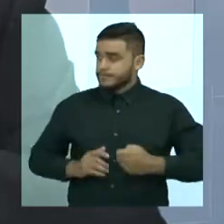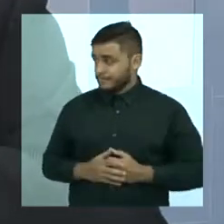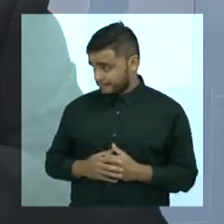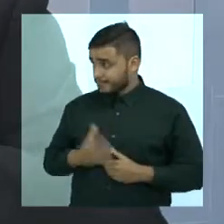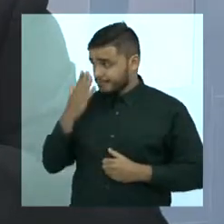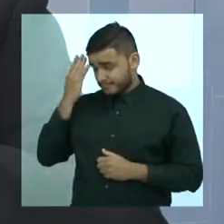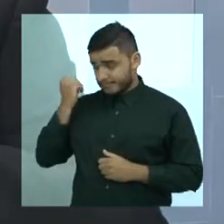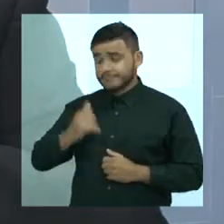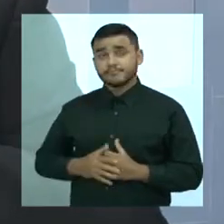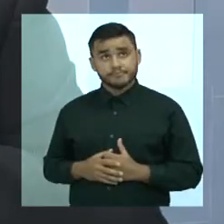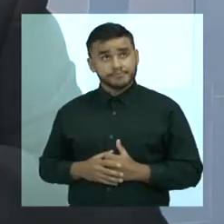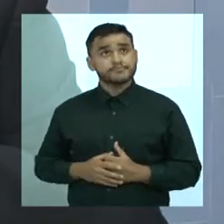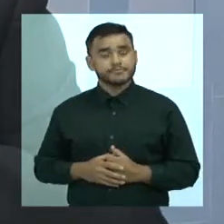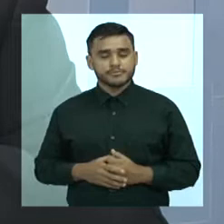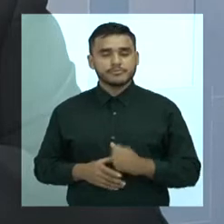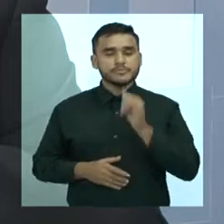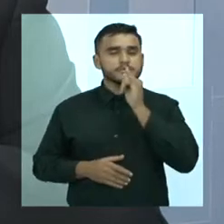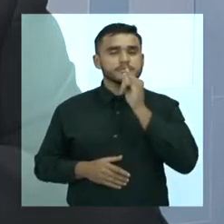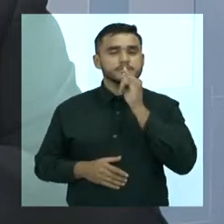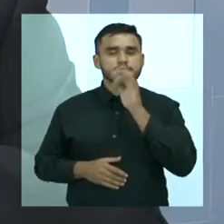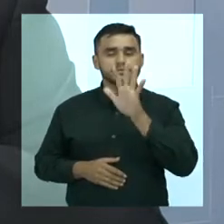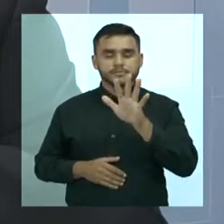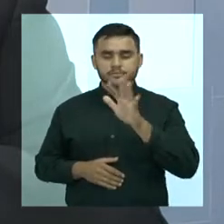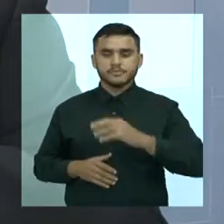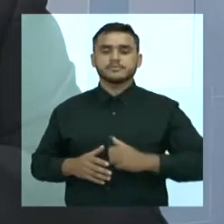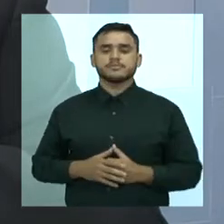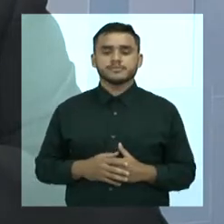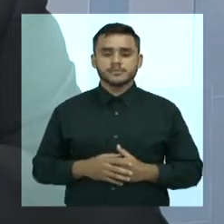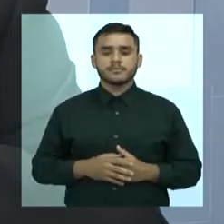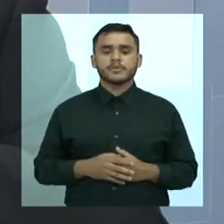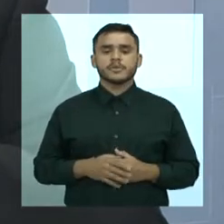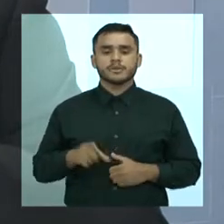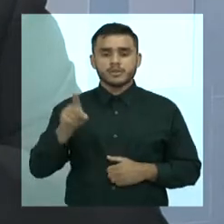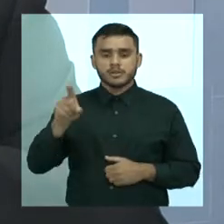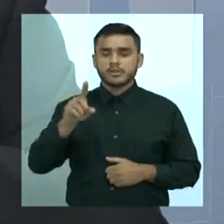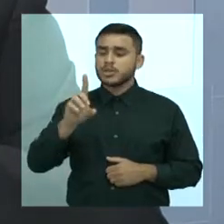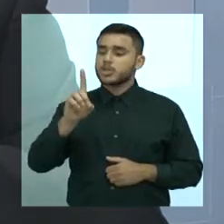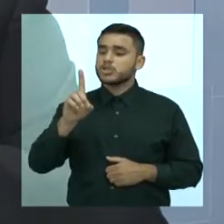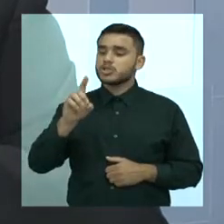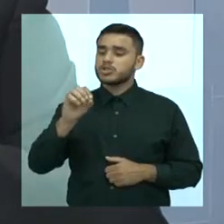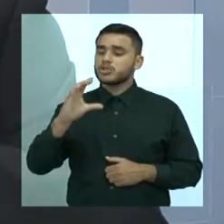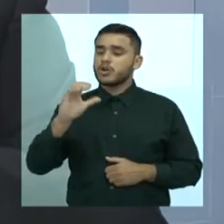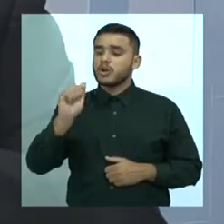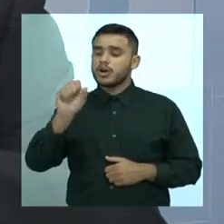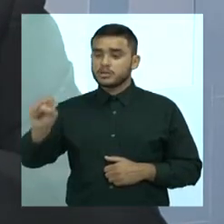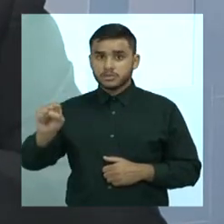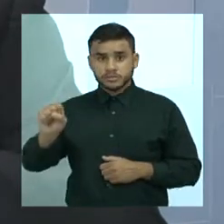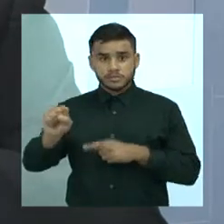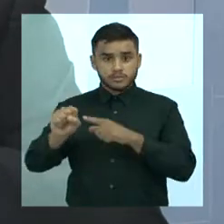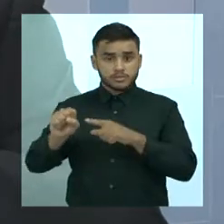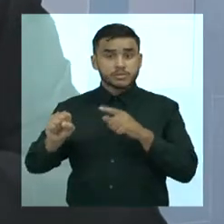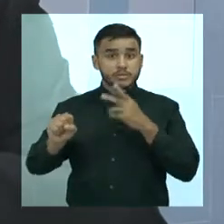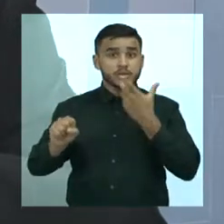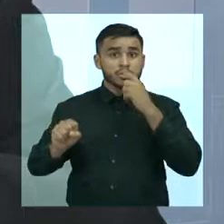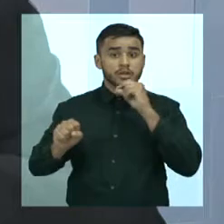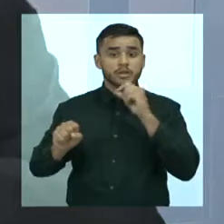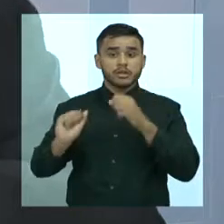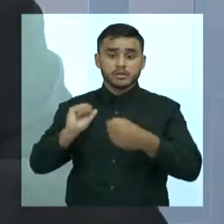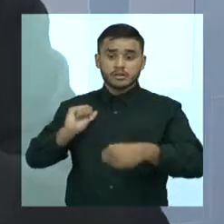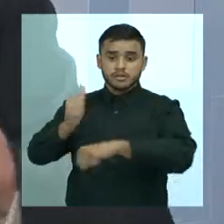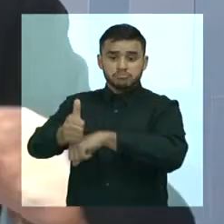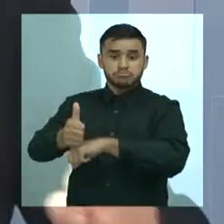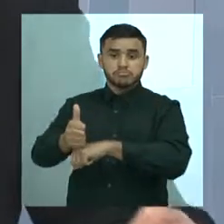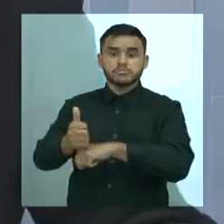exemplo. A atual dirigente hoje do DOCAS, que foi indicado no governo Bolsonaro,